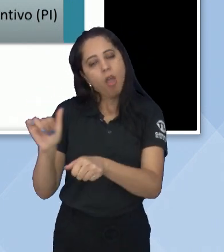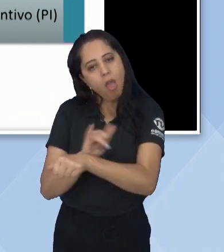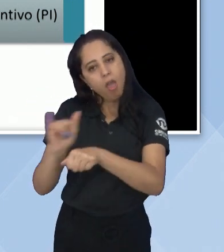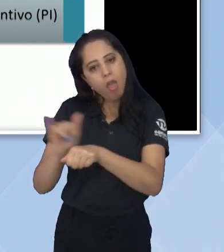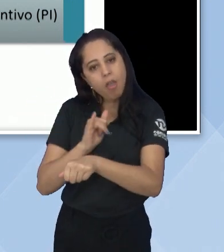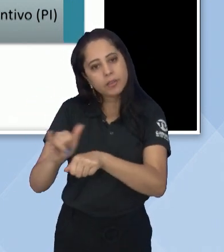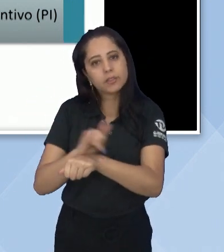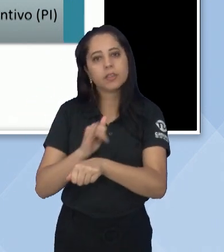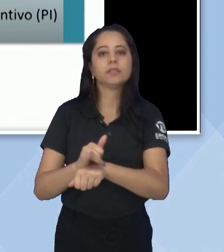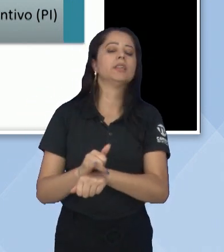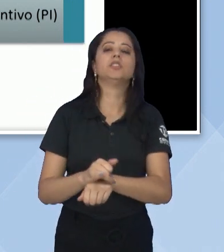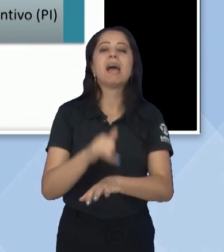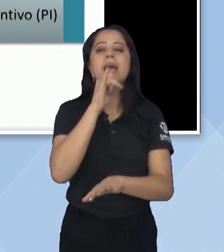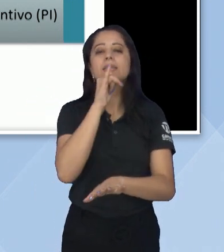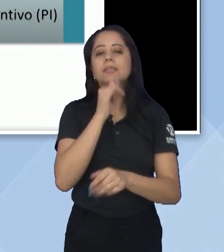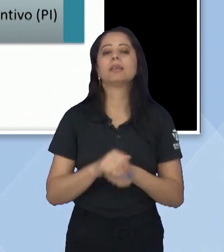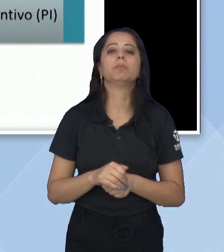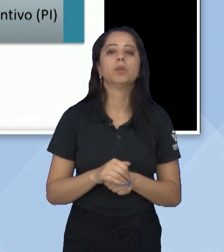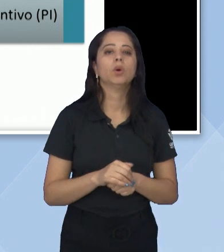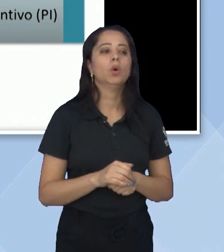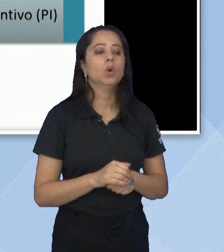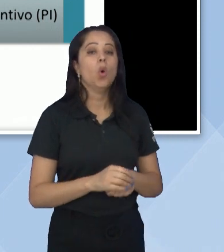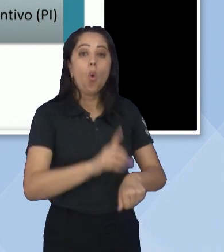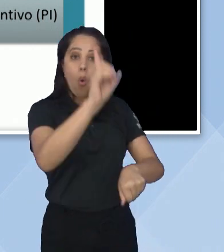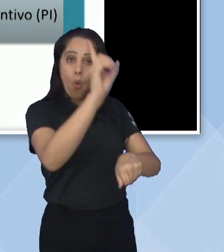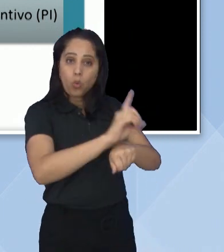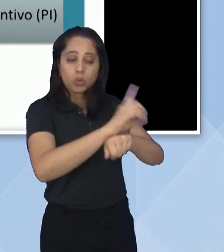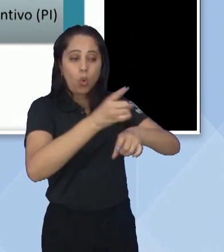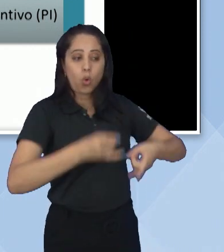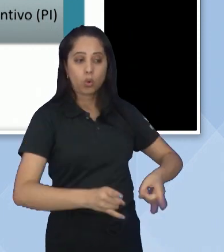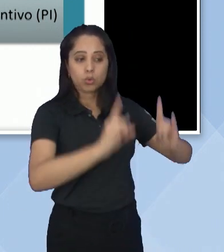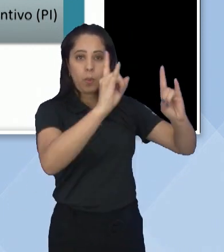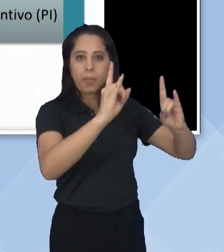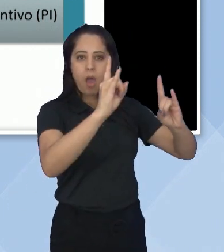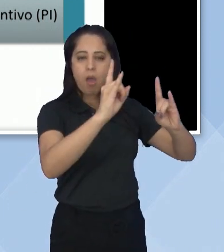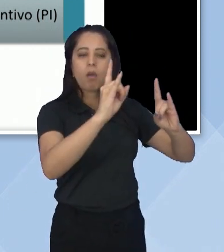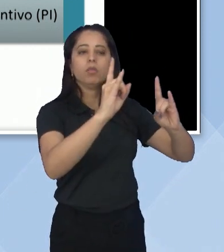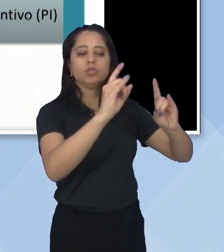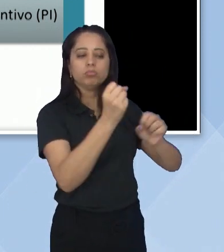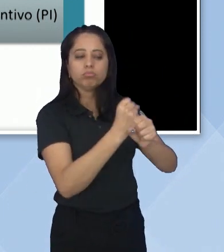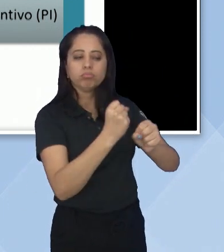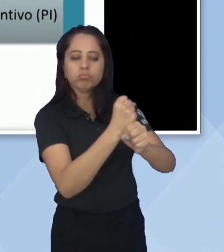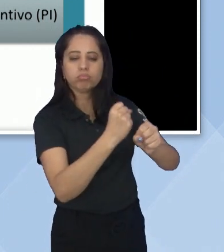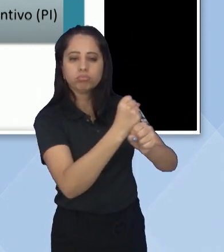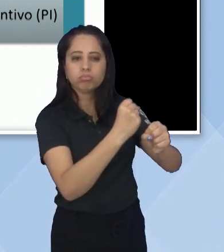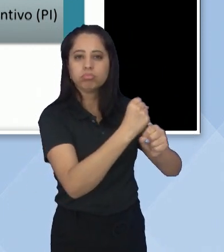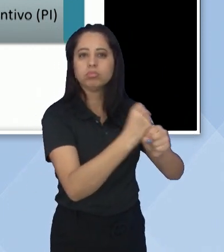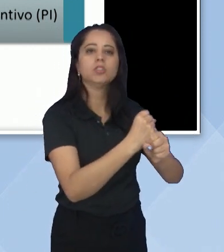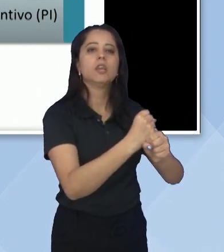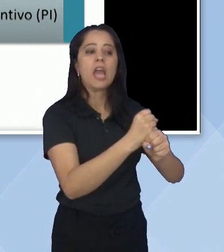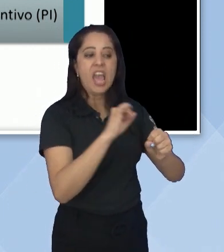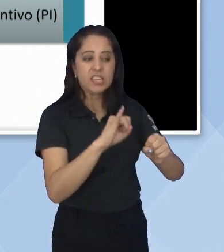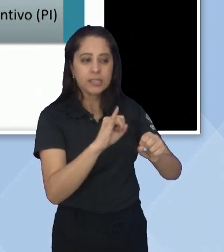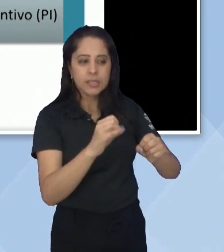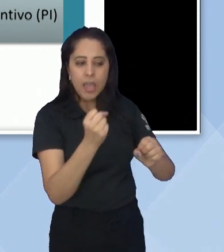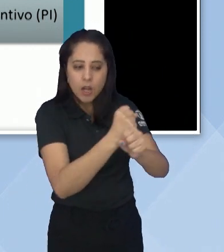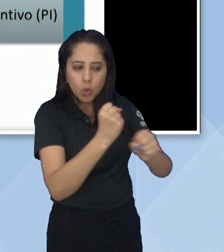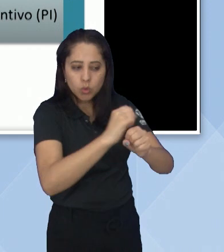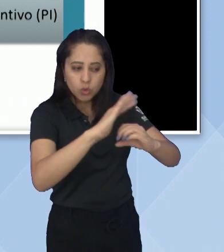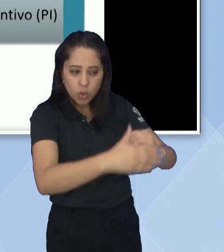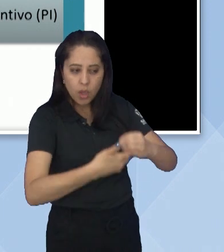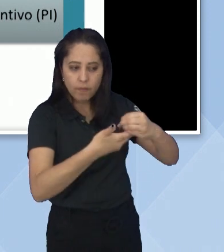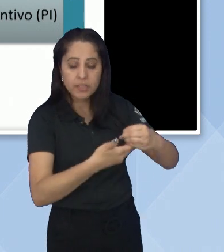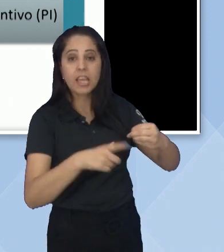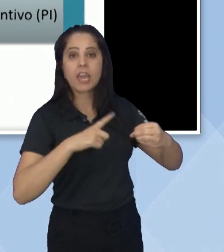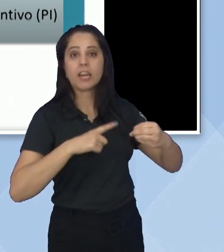que o empreendedor faz no prédio para quem vai comprar apartamento e com isso ele ganha é um incentivos e descontos da